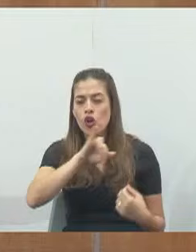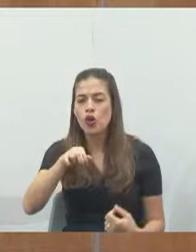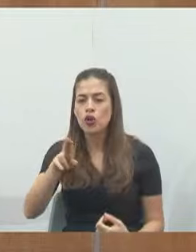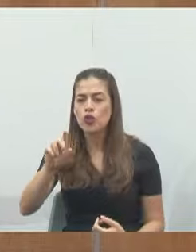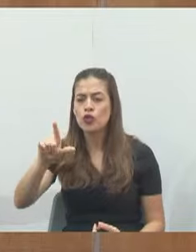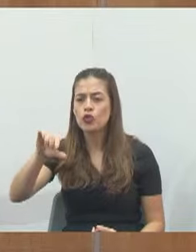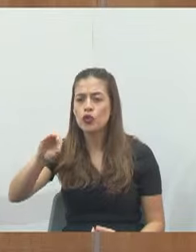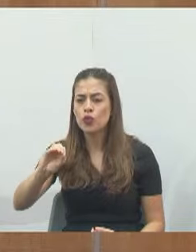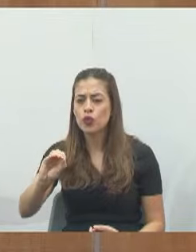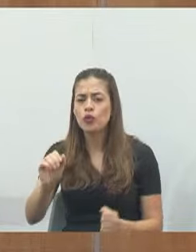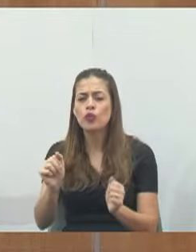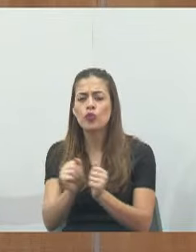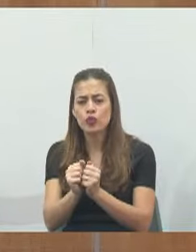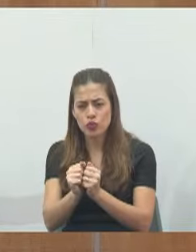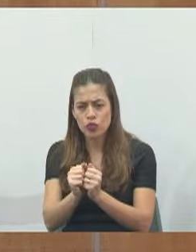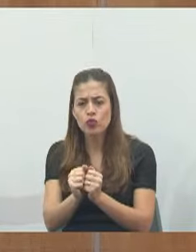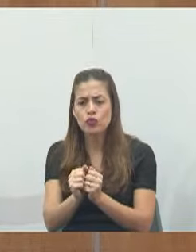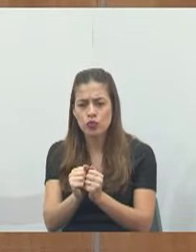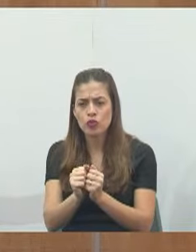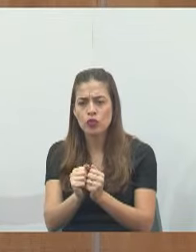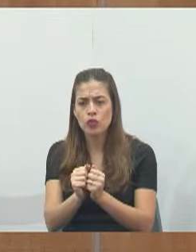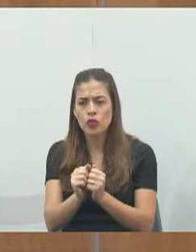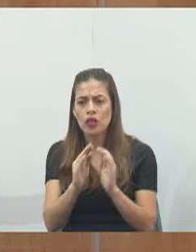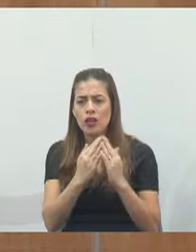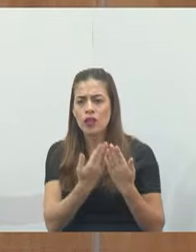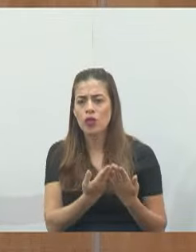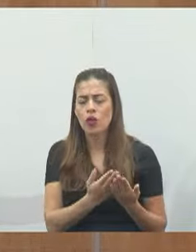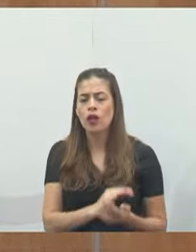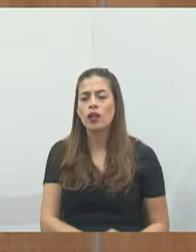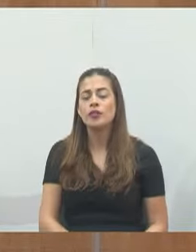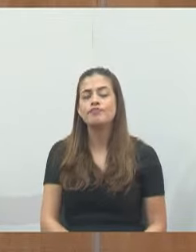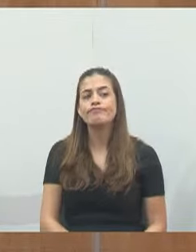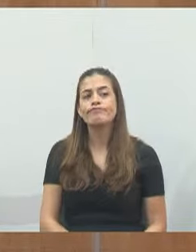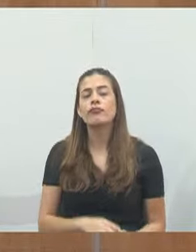esteve grande parte desse tempo comigo no colégio, né?